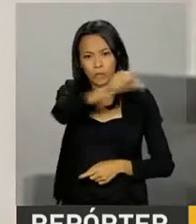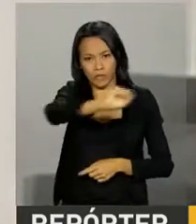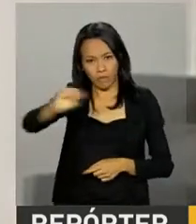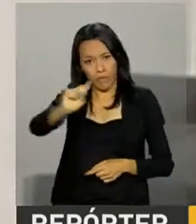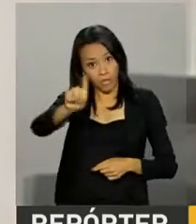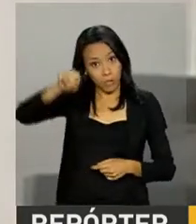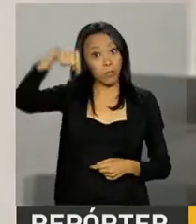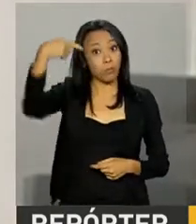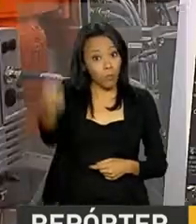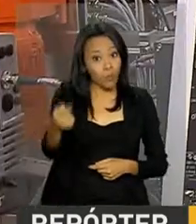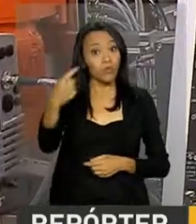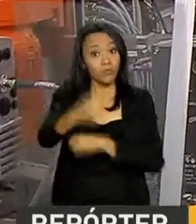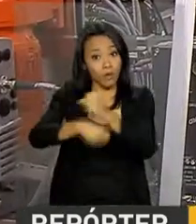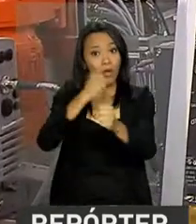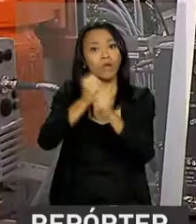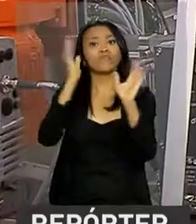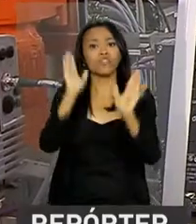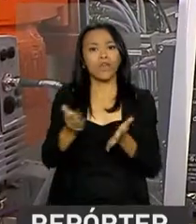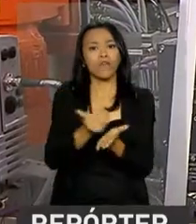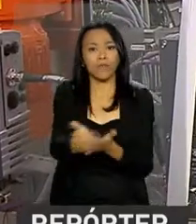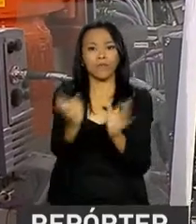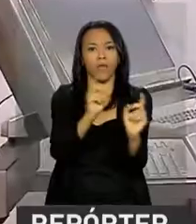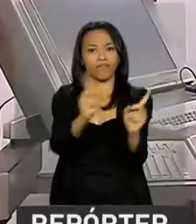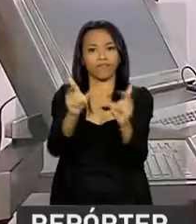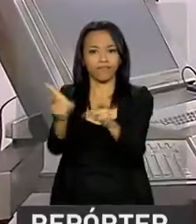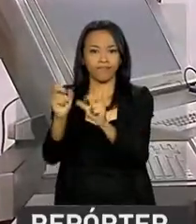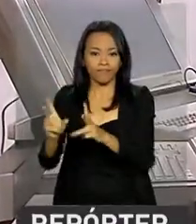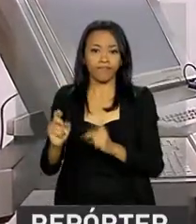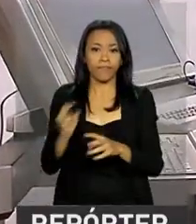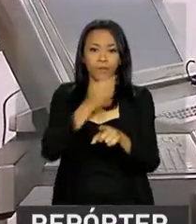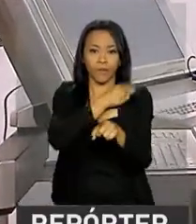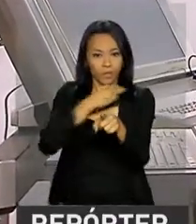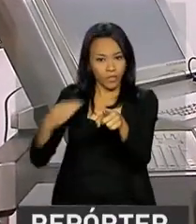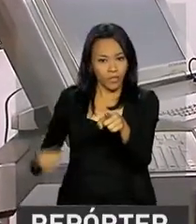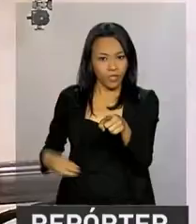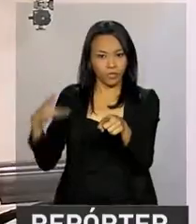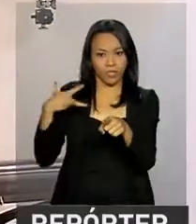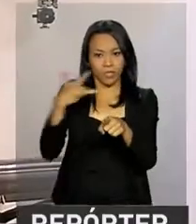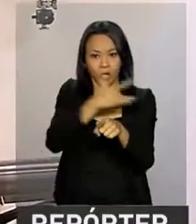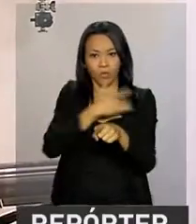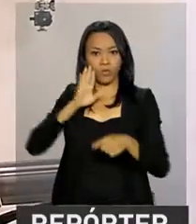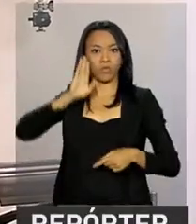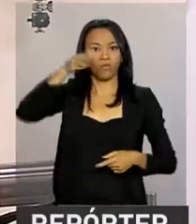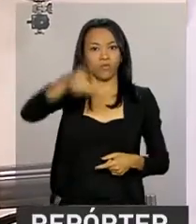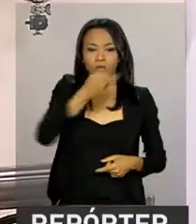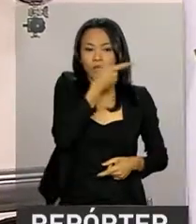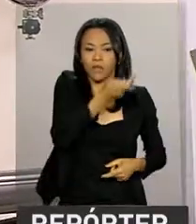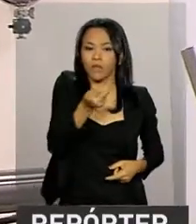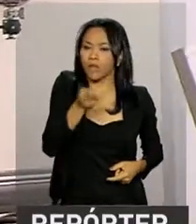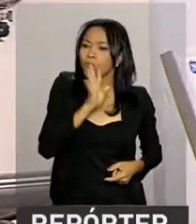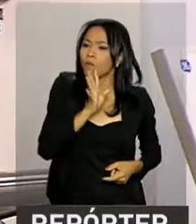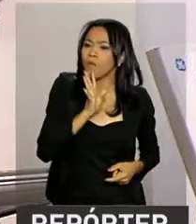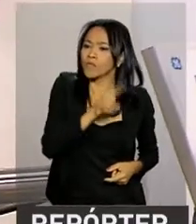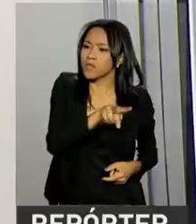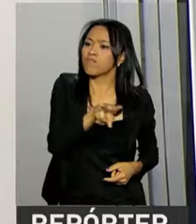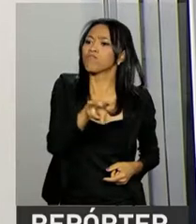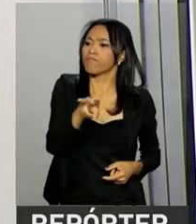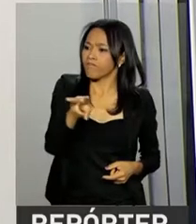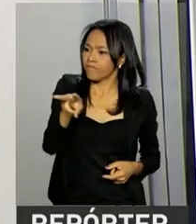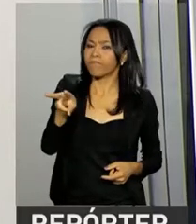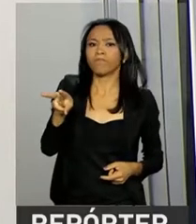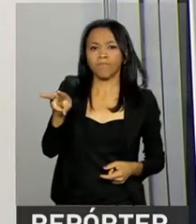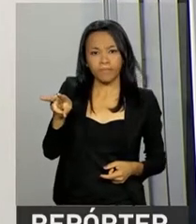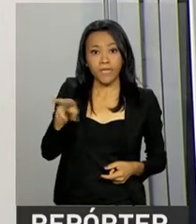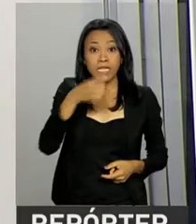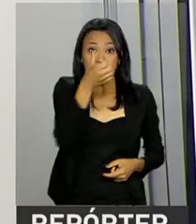ano já está no mercado o ministro da saúde visitou as instalações da fábrica e destacou que foram garantidos cerca